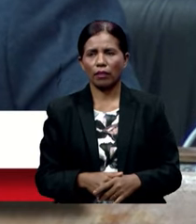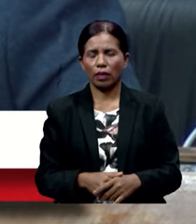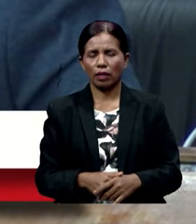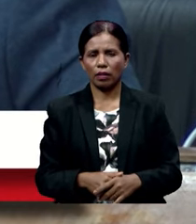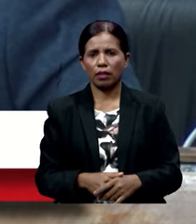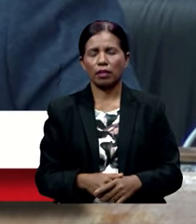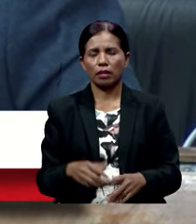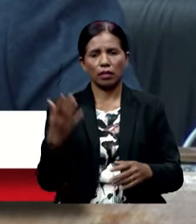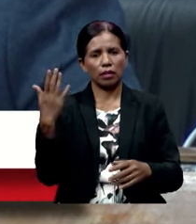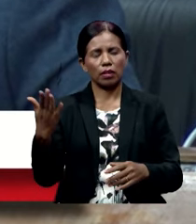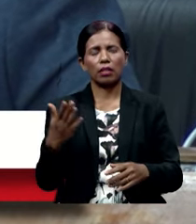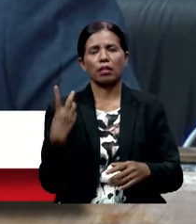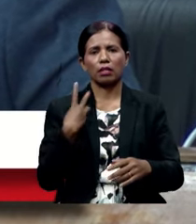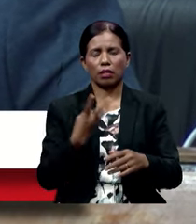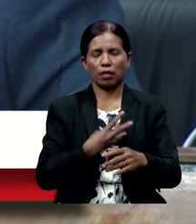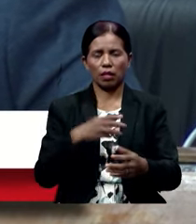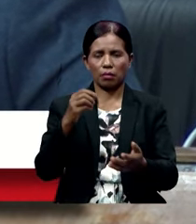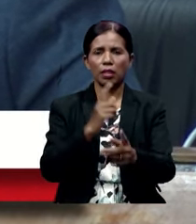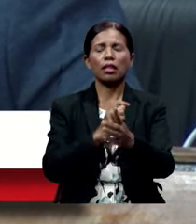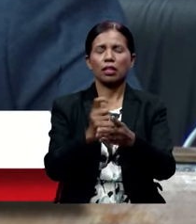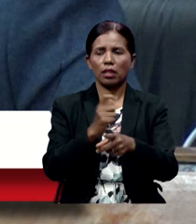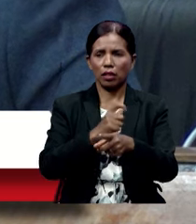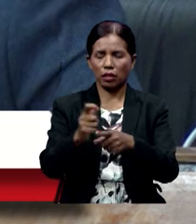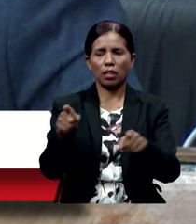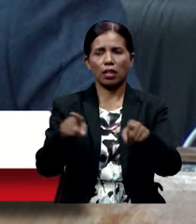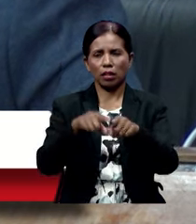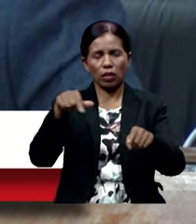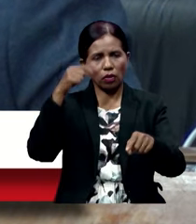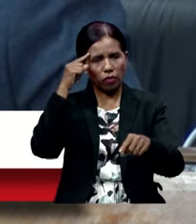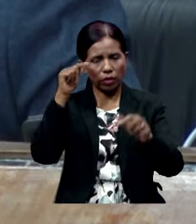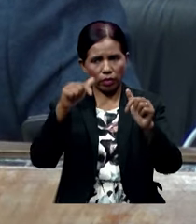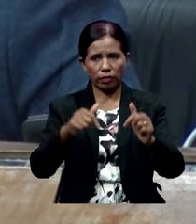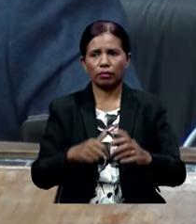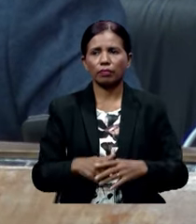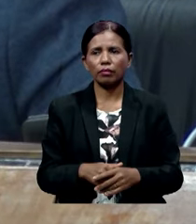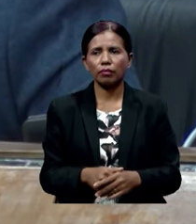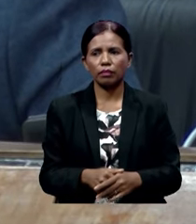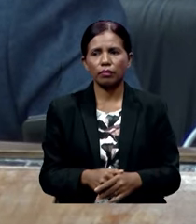Normalmente, não é uma prática ela a governação. Né?